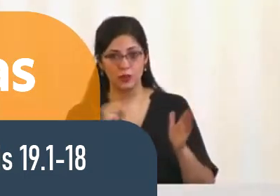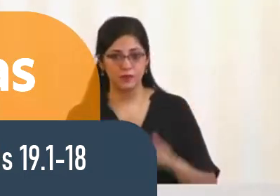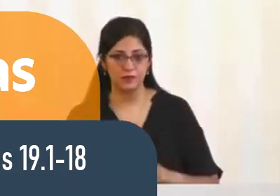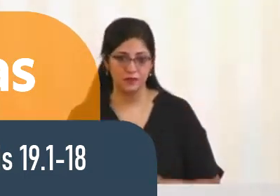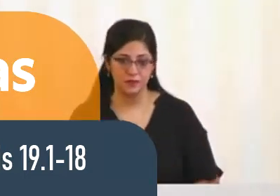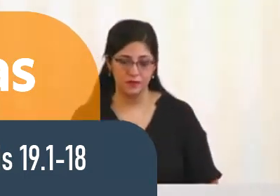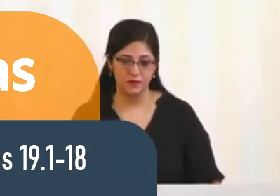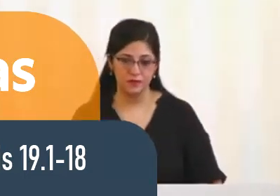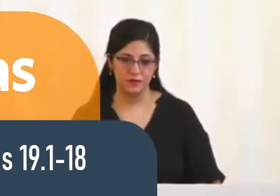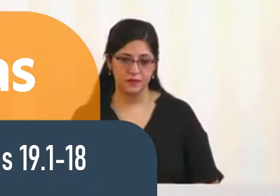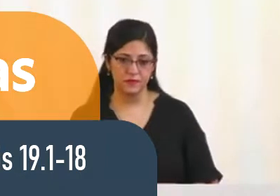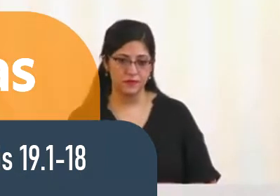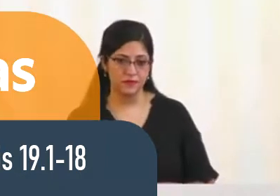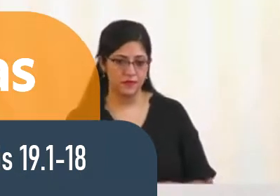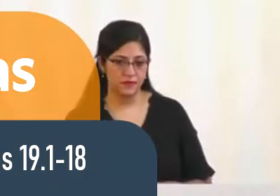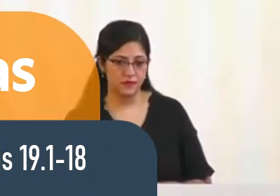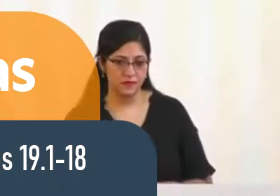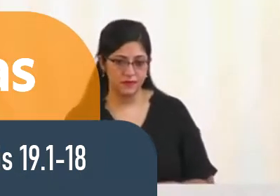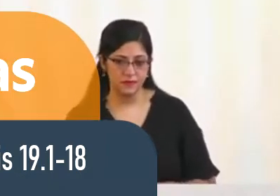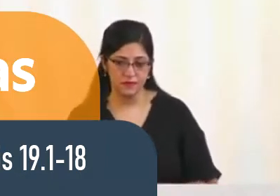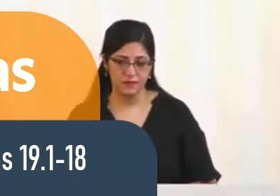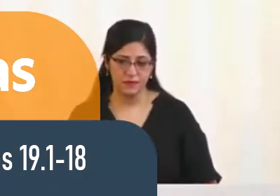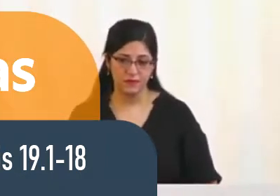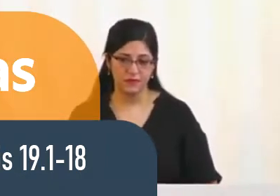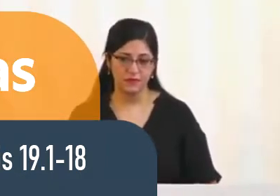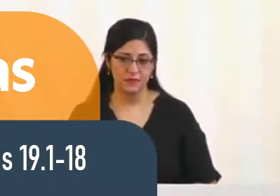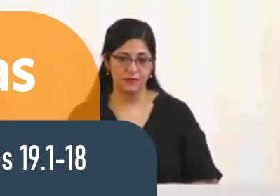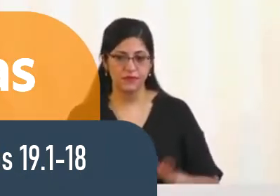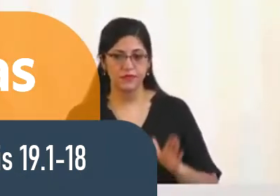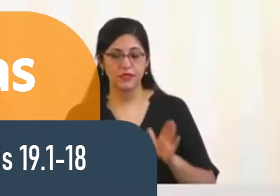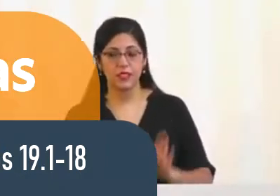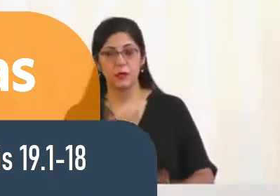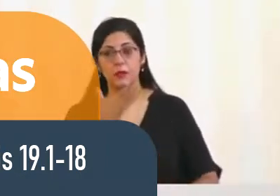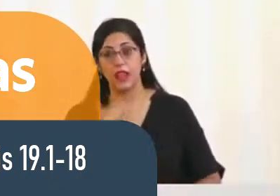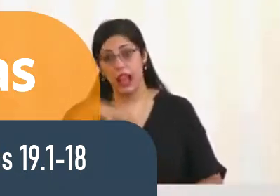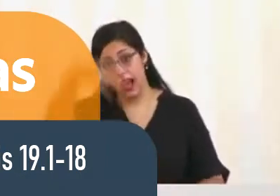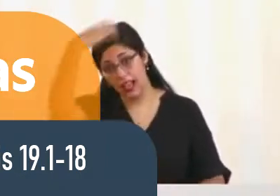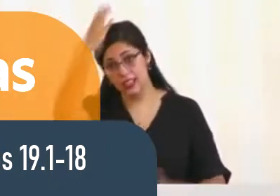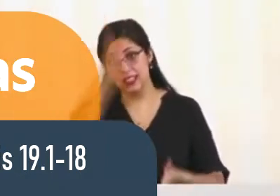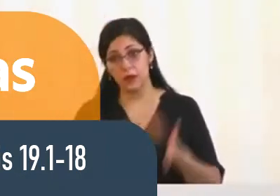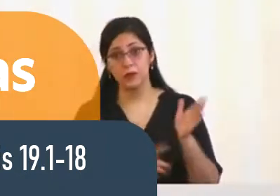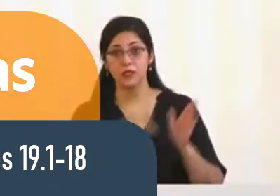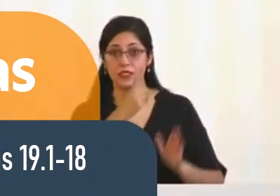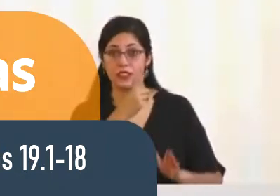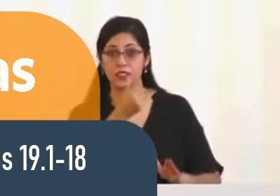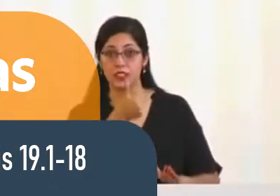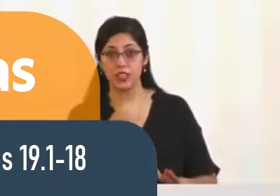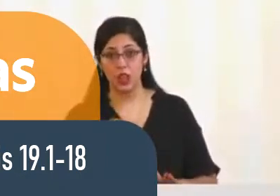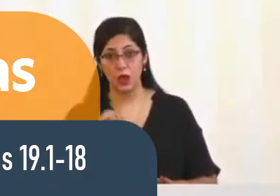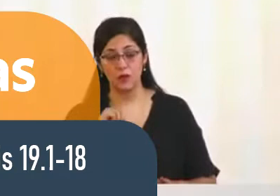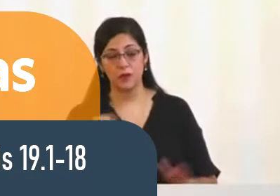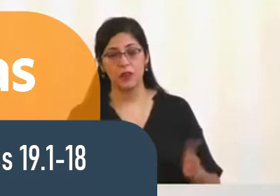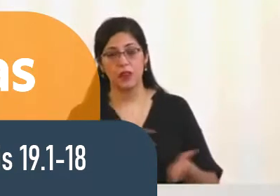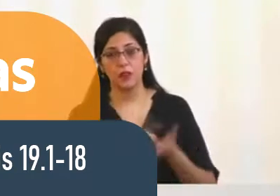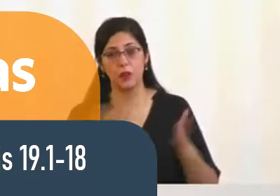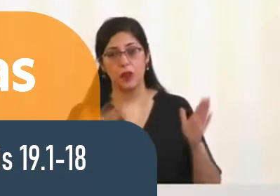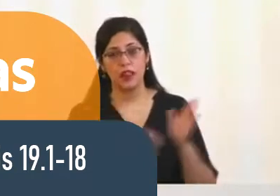1 Reis, capítulo 19, de 1 a 18.